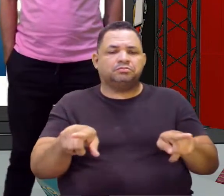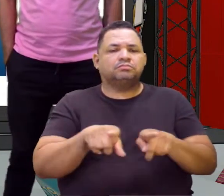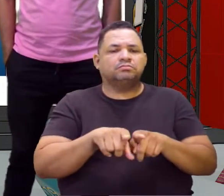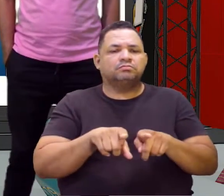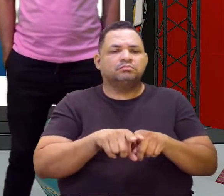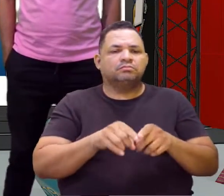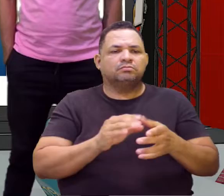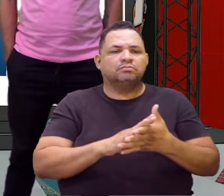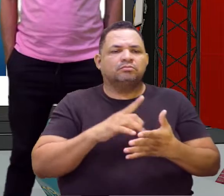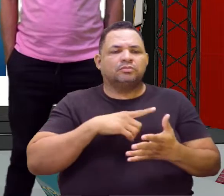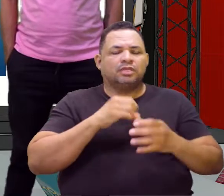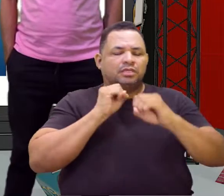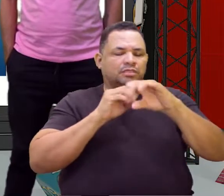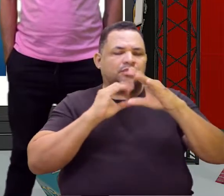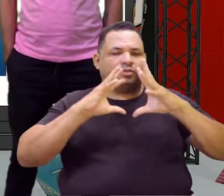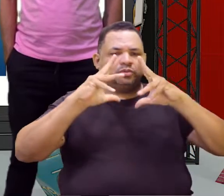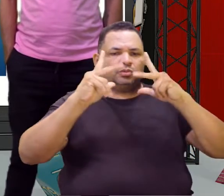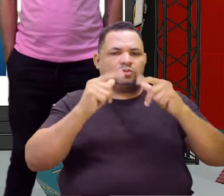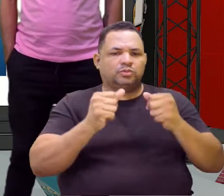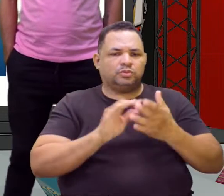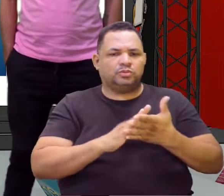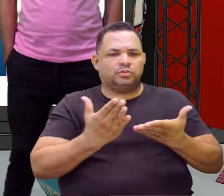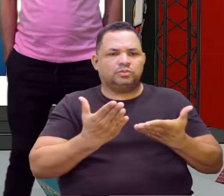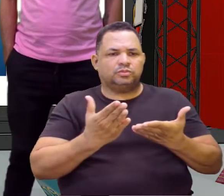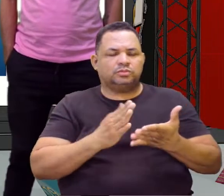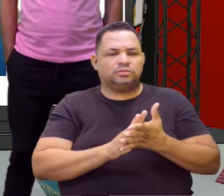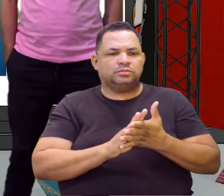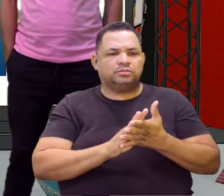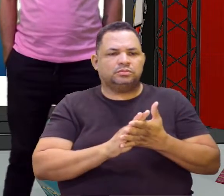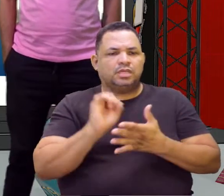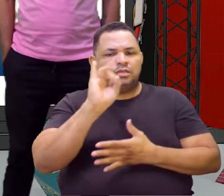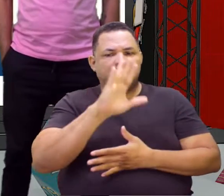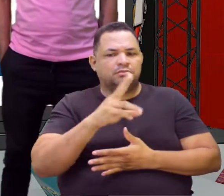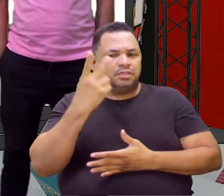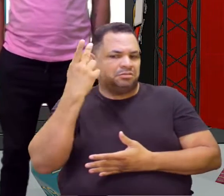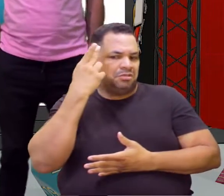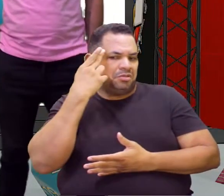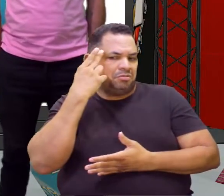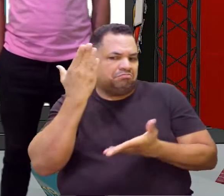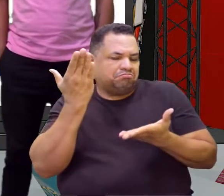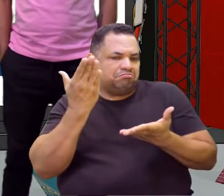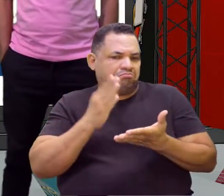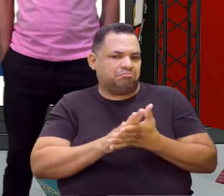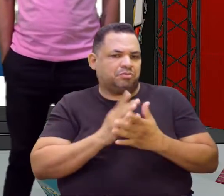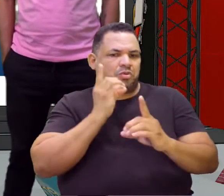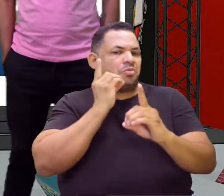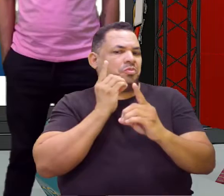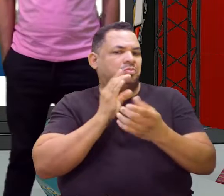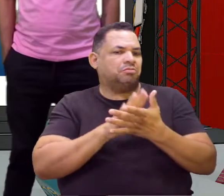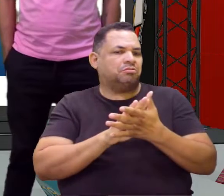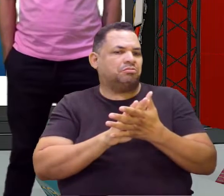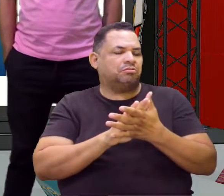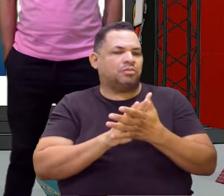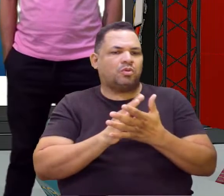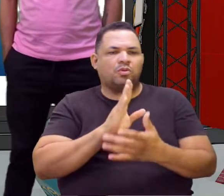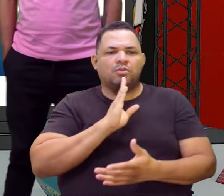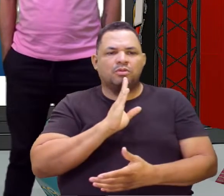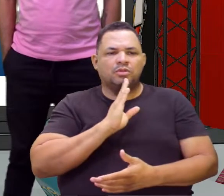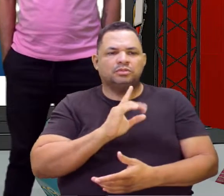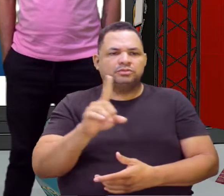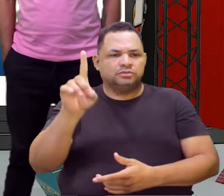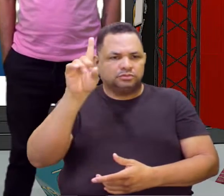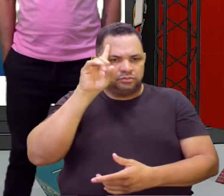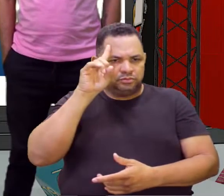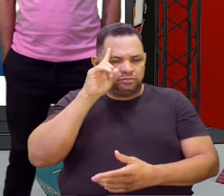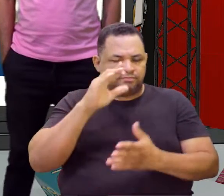com vocês todas essas situações, todos os casos das figuras mais comuns, né? Que a gente mais usa. Mas o importante